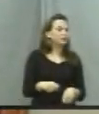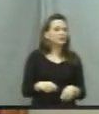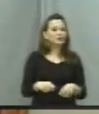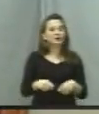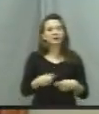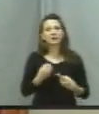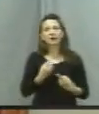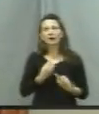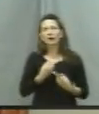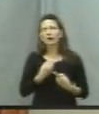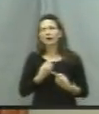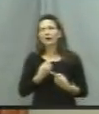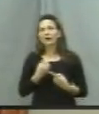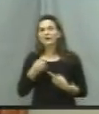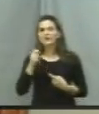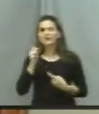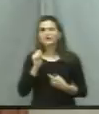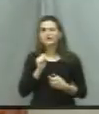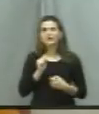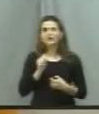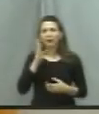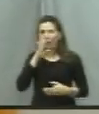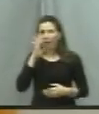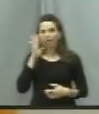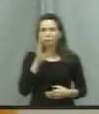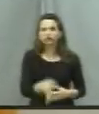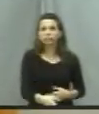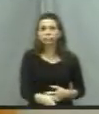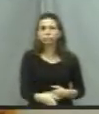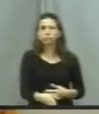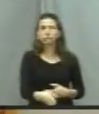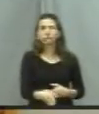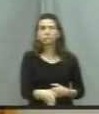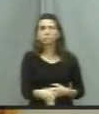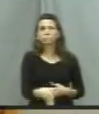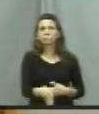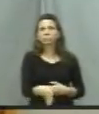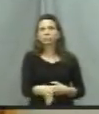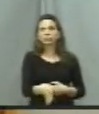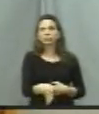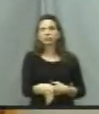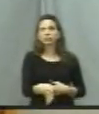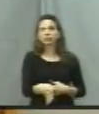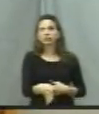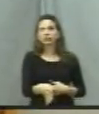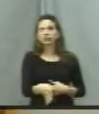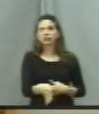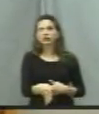pedra quando você um dia pode se tornar vidraça.